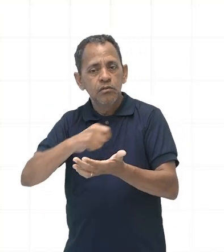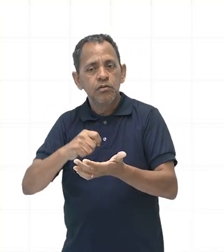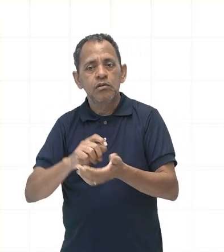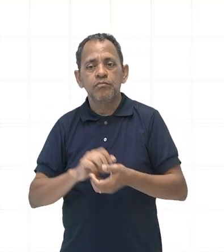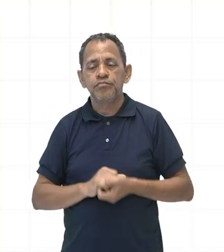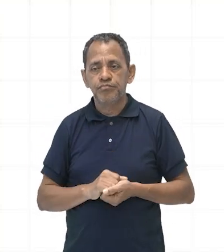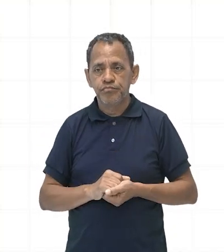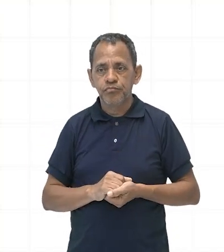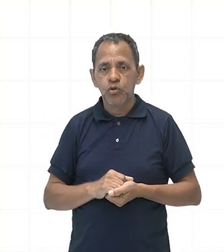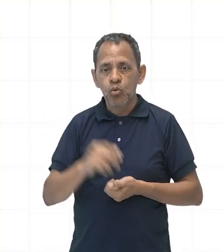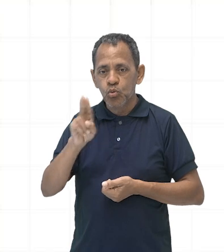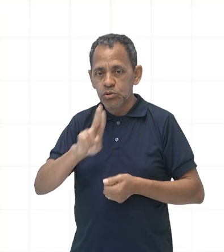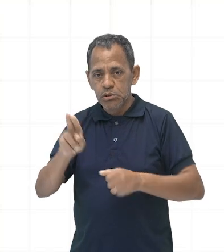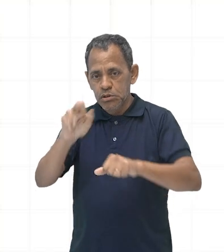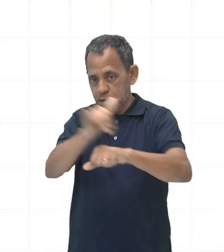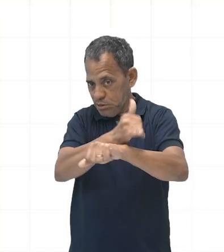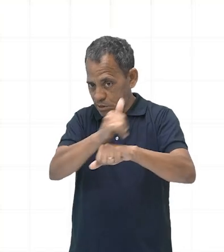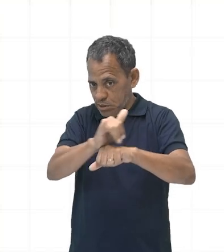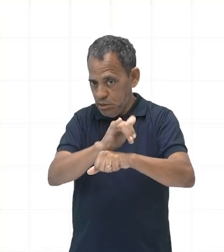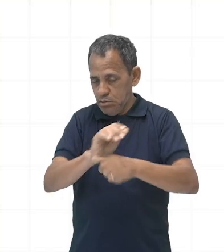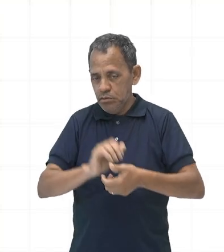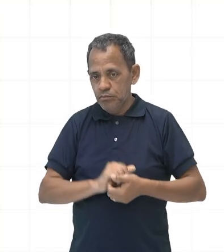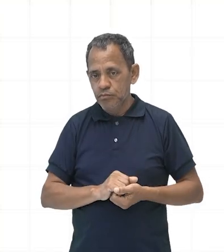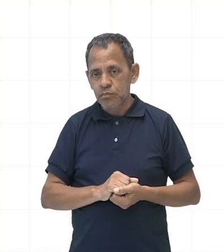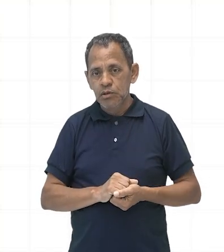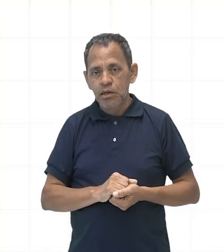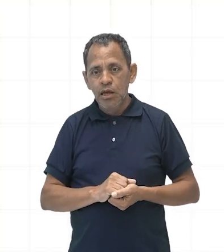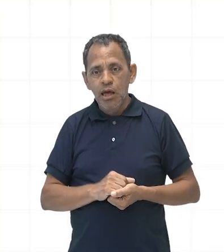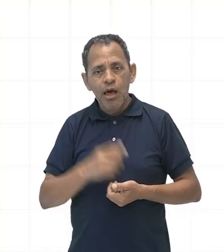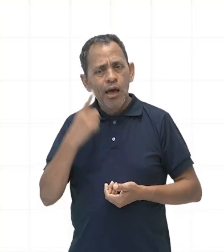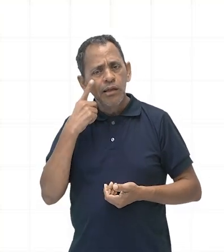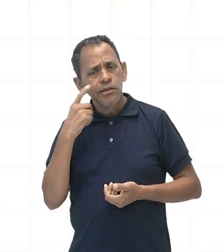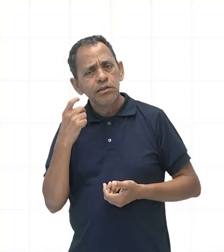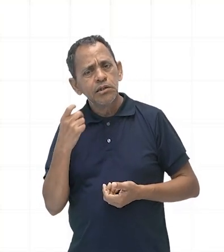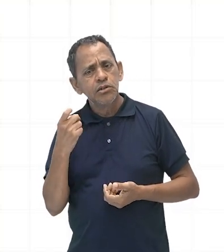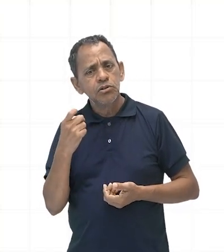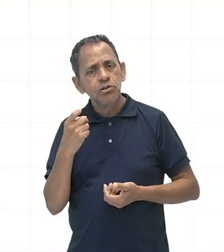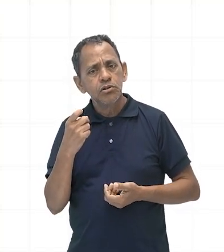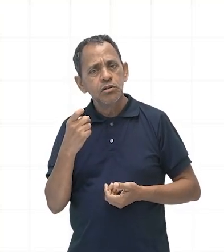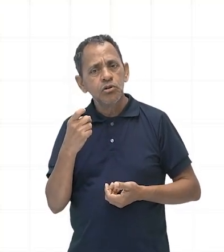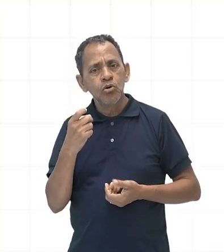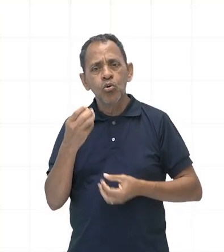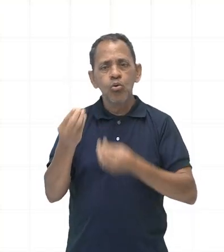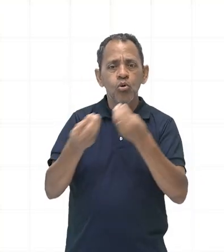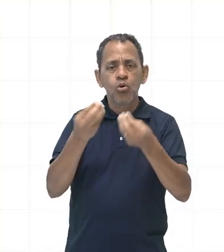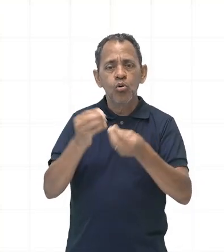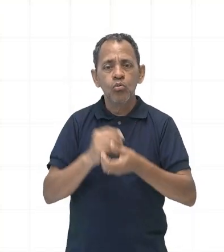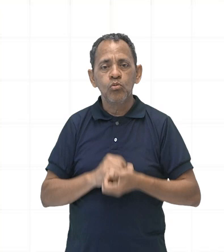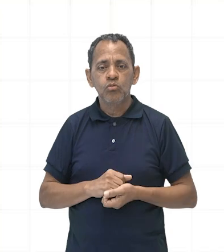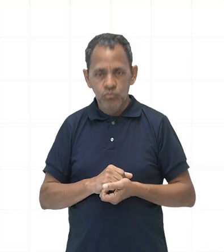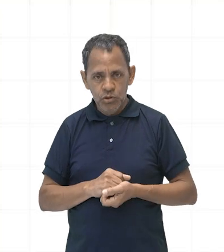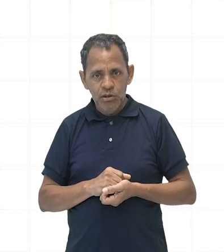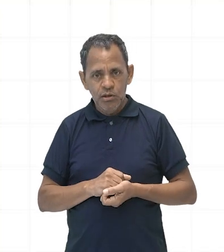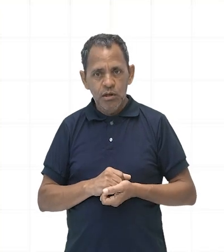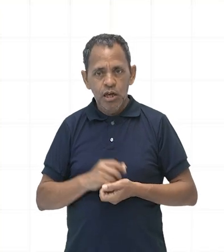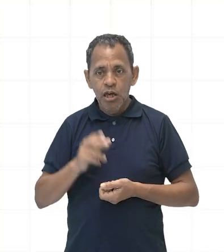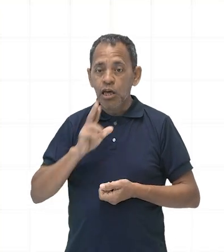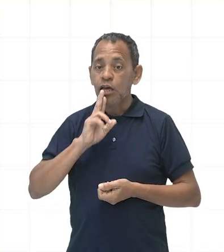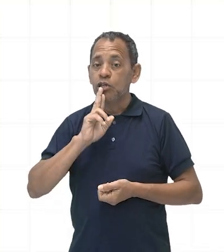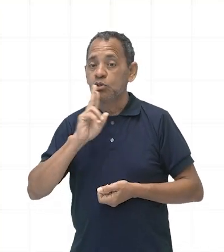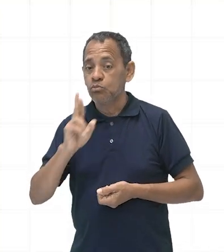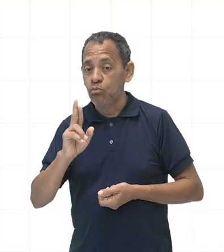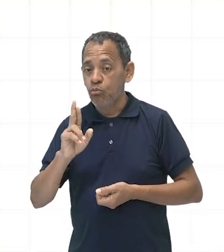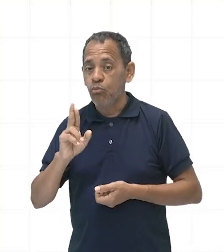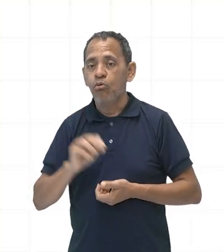Professor, e isso é interessante quando? Quando eu quero resolver a equação do segundo grau. Mas só